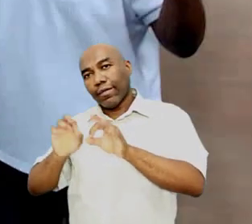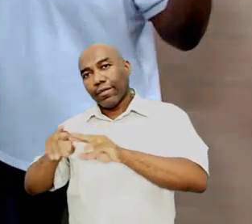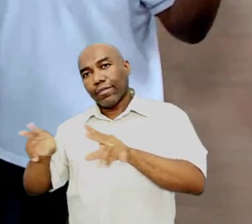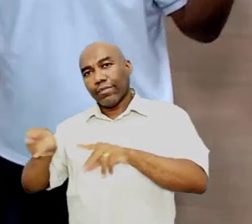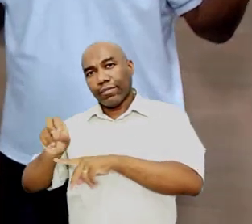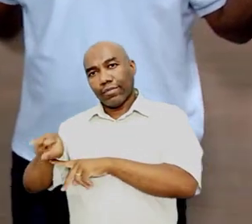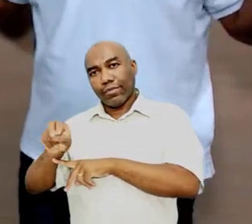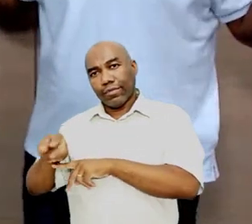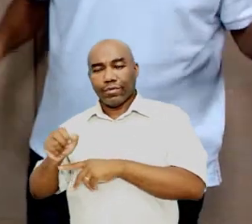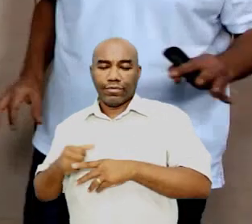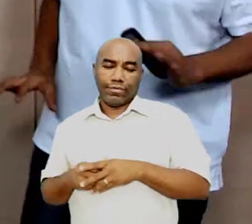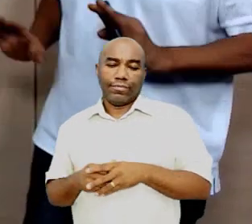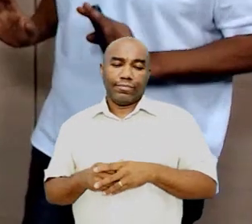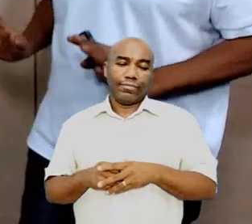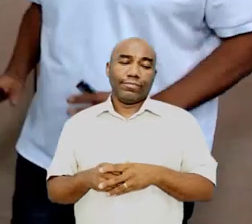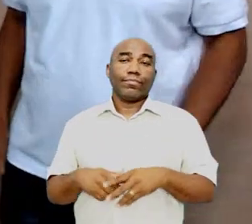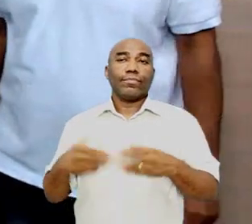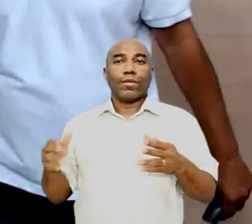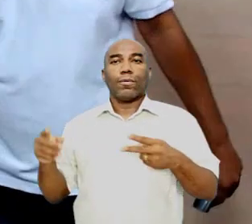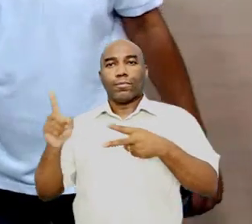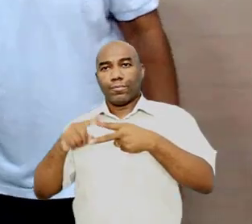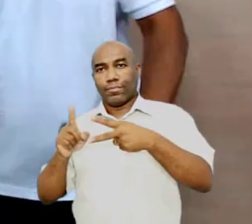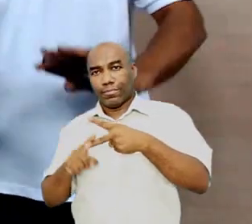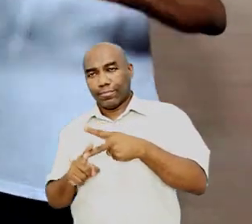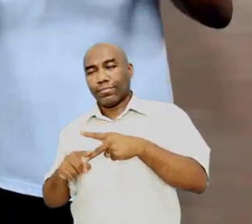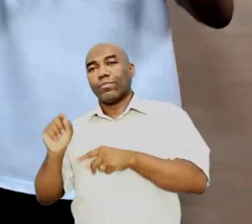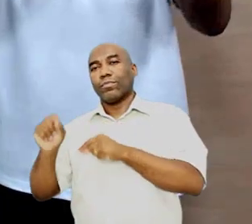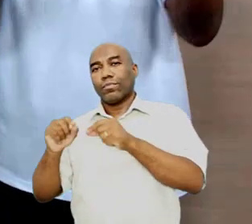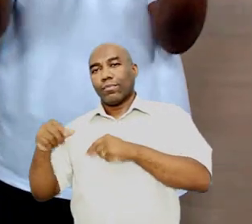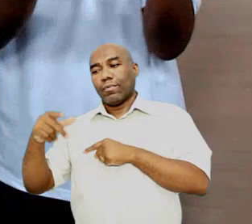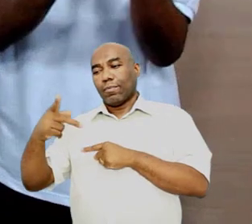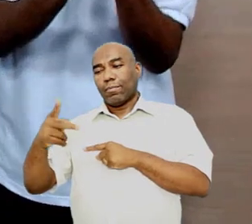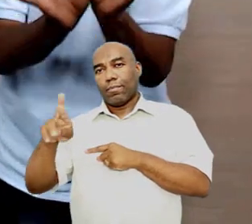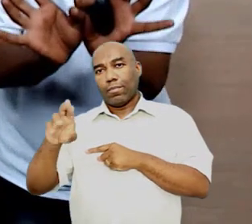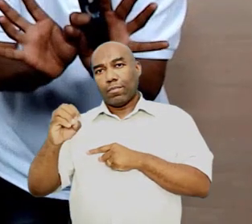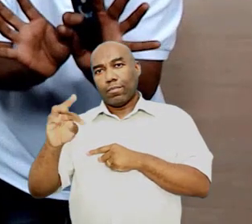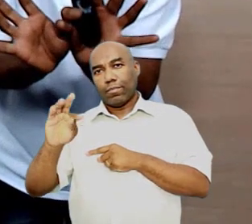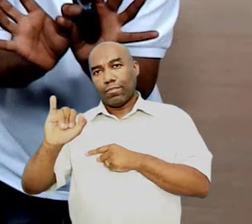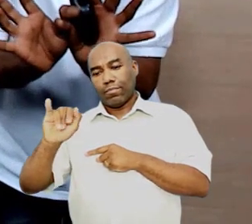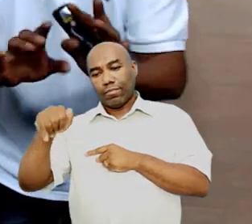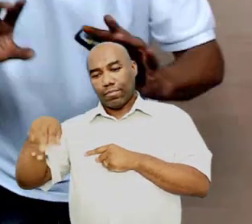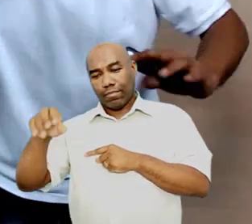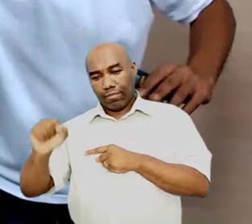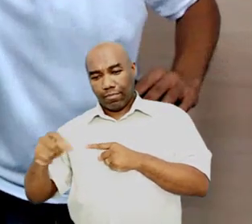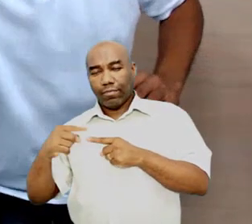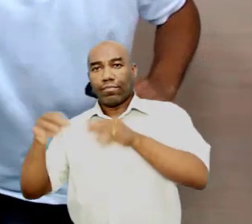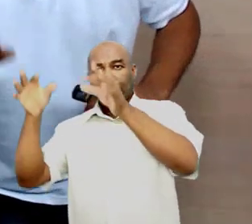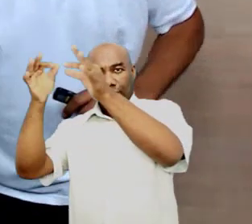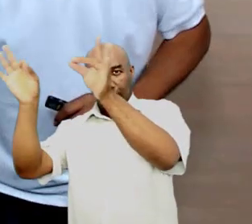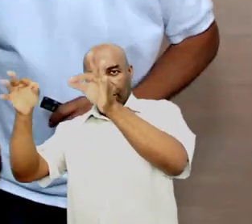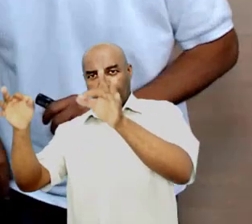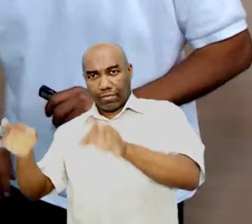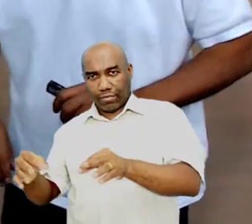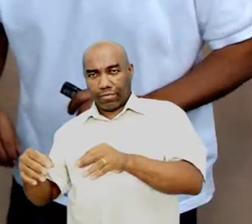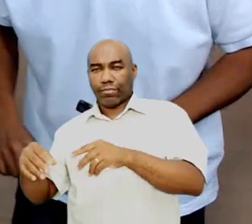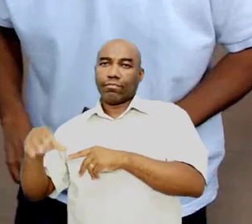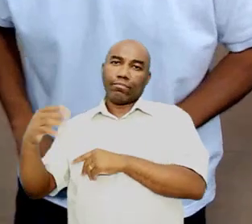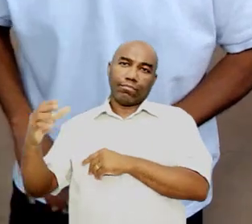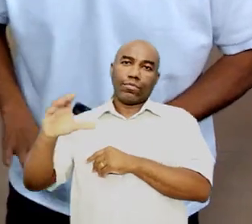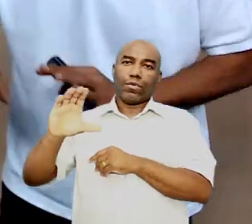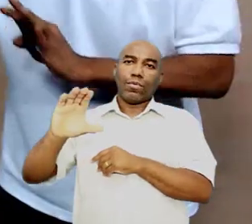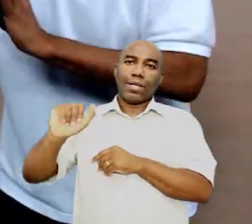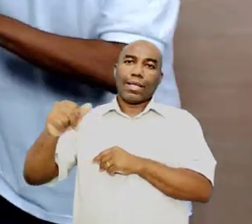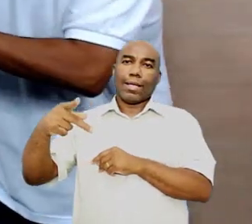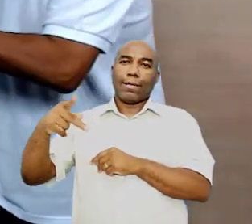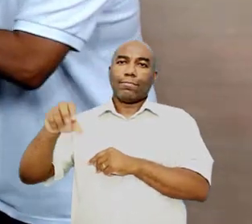tenho dois tipos de proteína. As proteínas estruturais é a proteína que você vê na internet. Capsídeo,